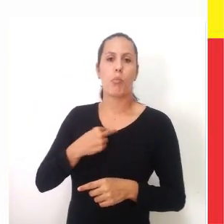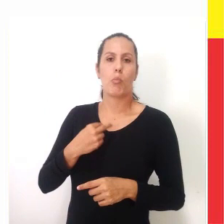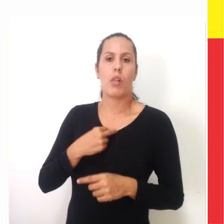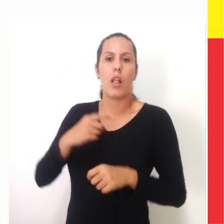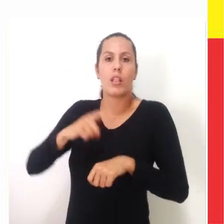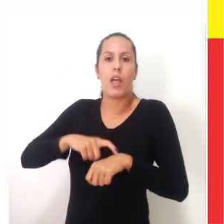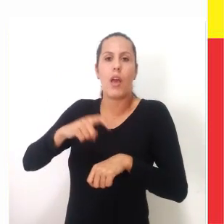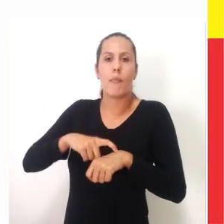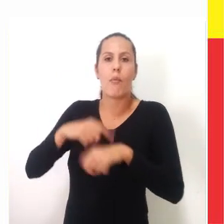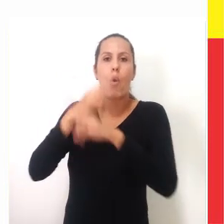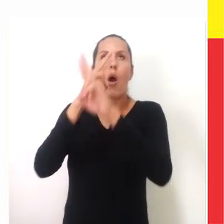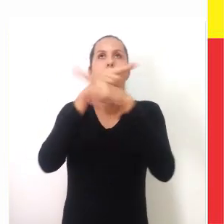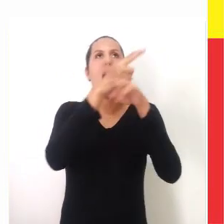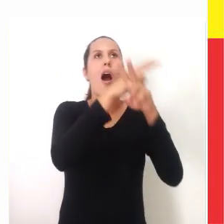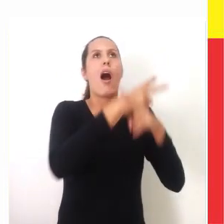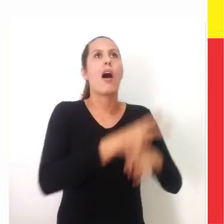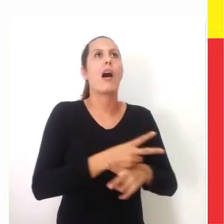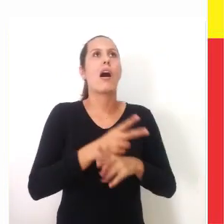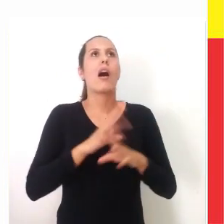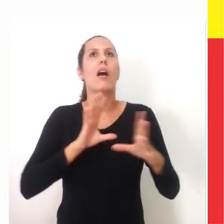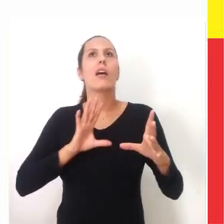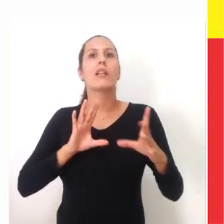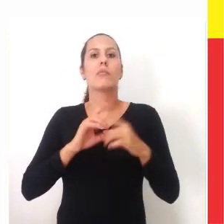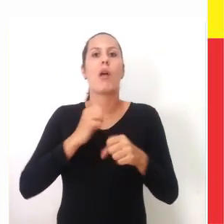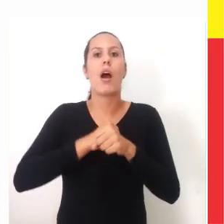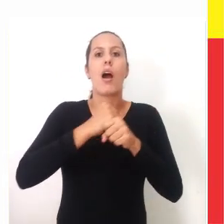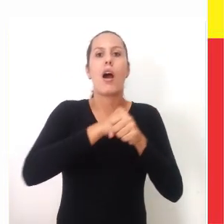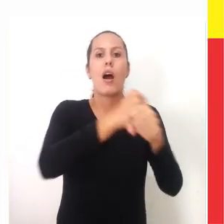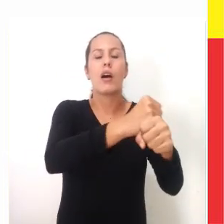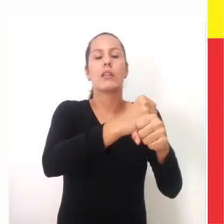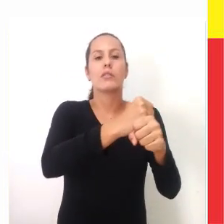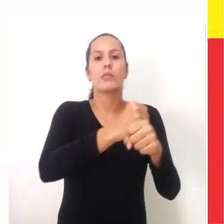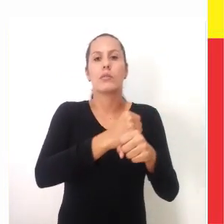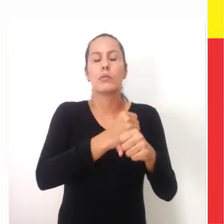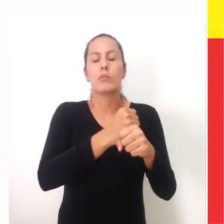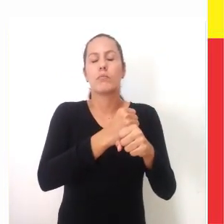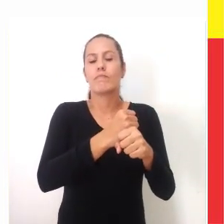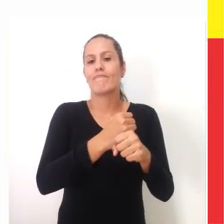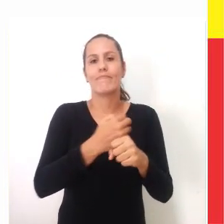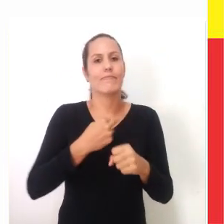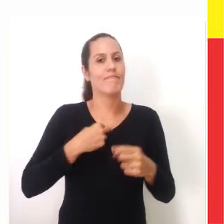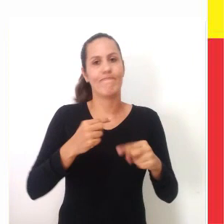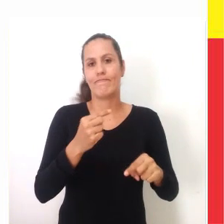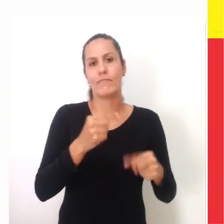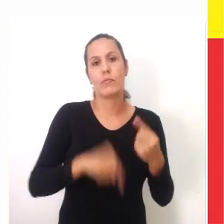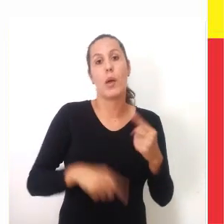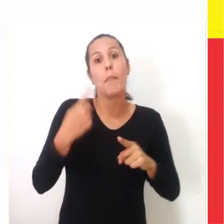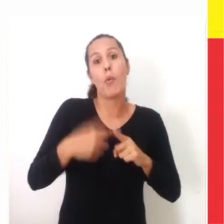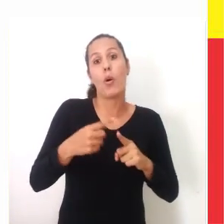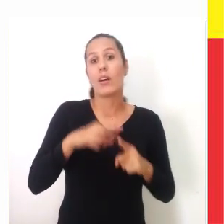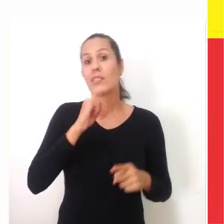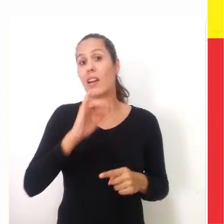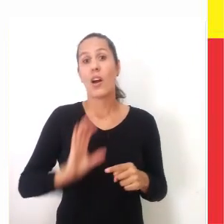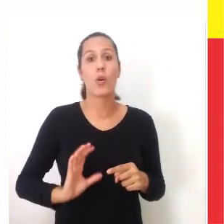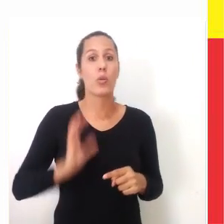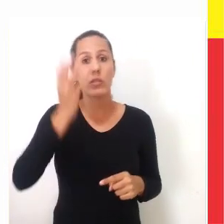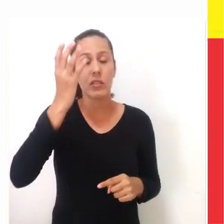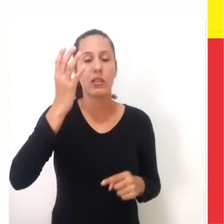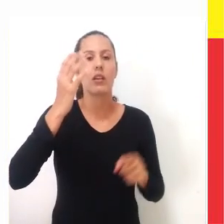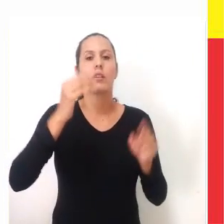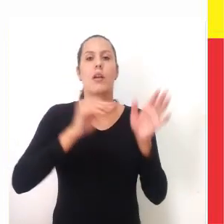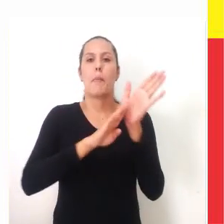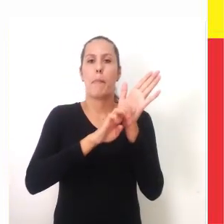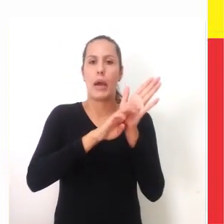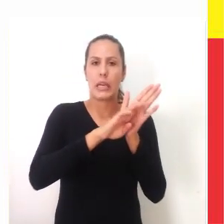quê? Porque se este ser vivo ficar em contato com o ar, bactérias